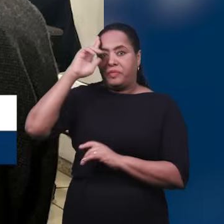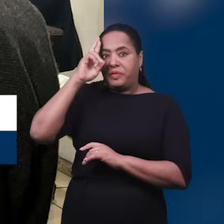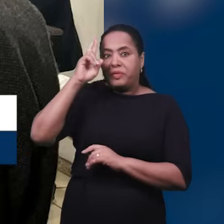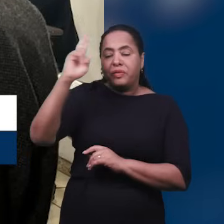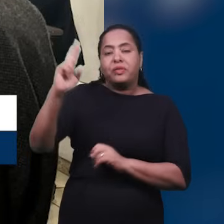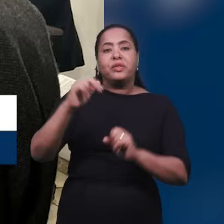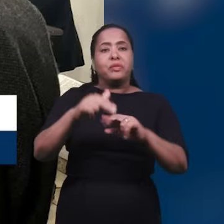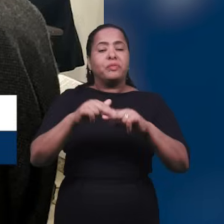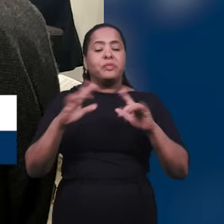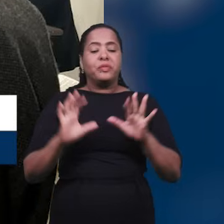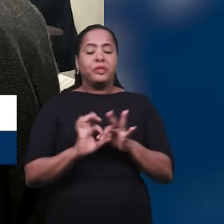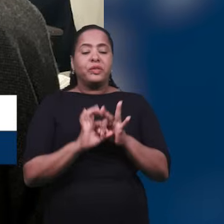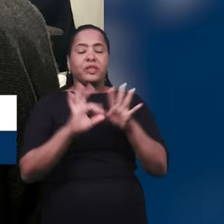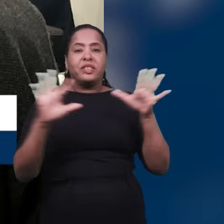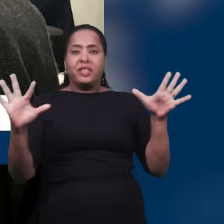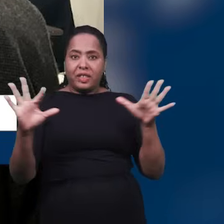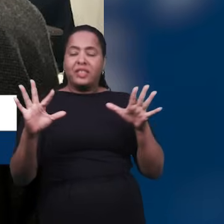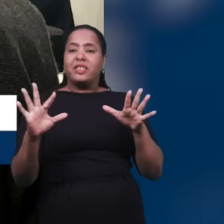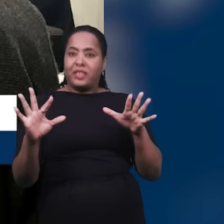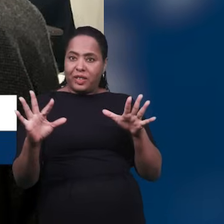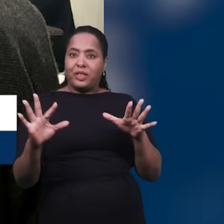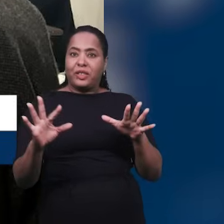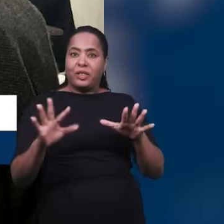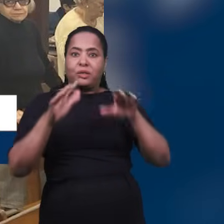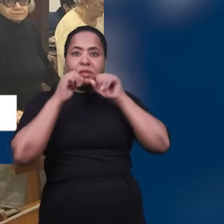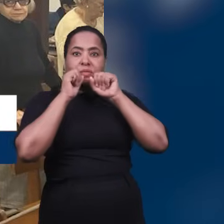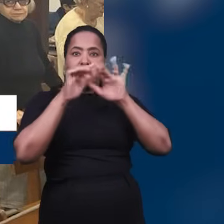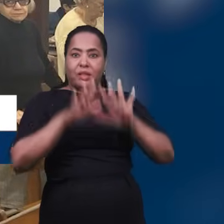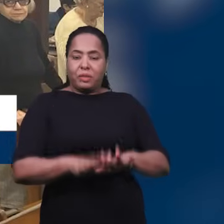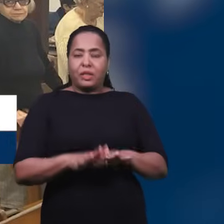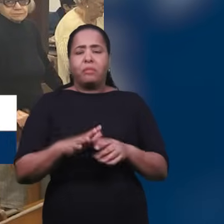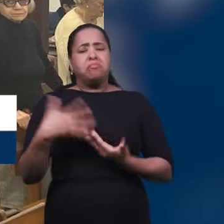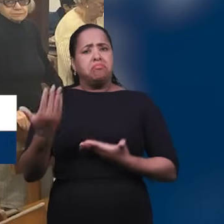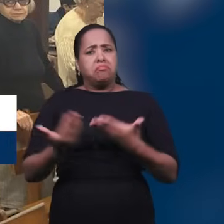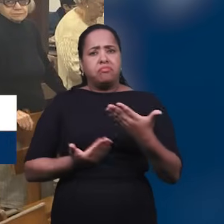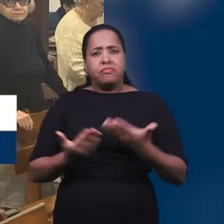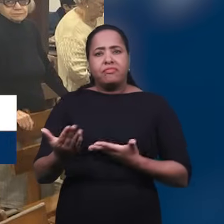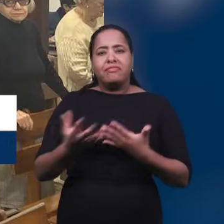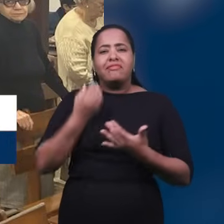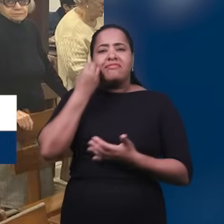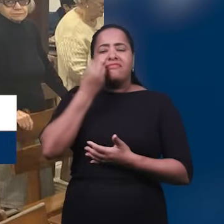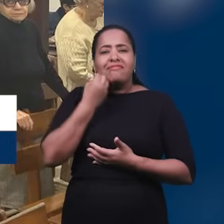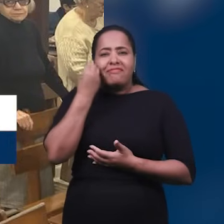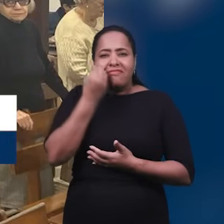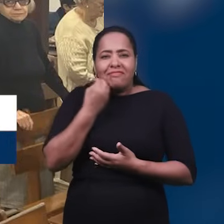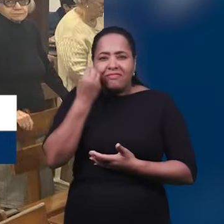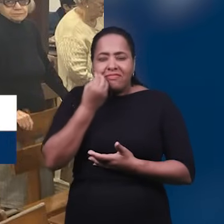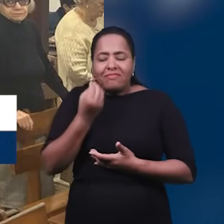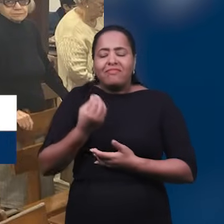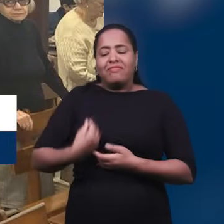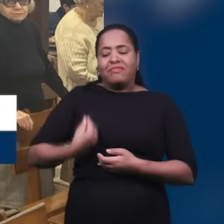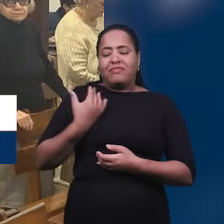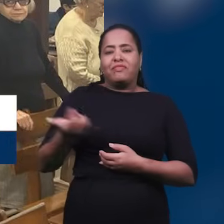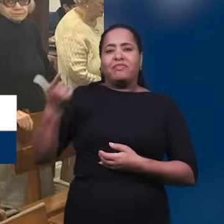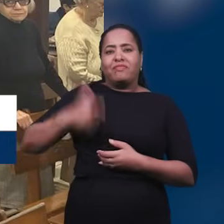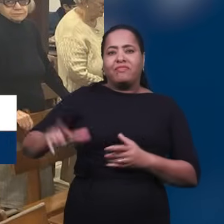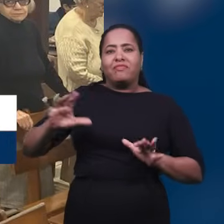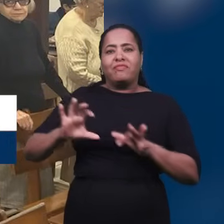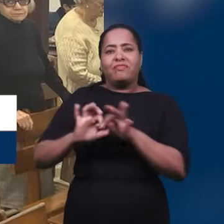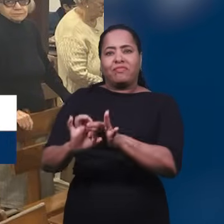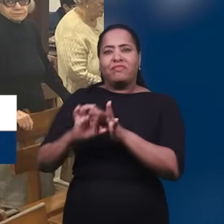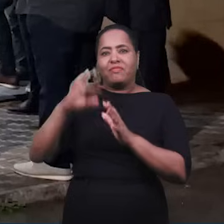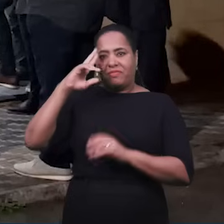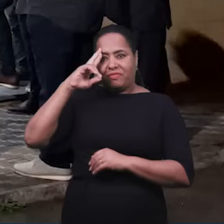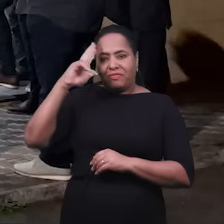pois assim Ele terá liberdade de nos moldar. Nossos irmãos experimentaram de um grande renovo da parte do Senhor. Glória